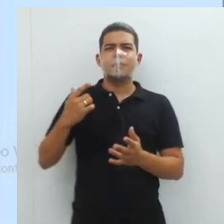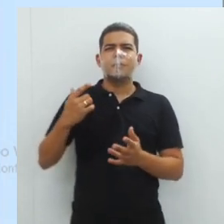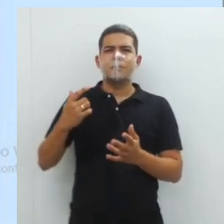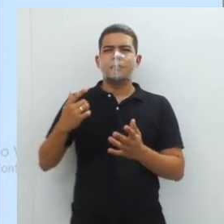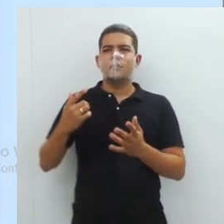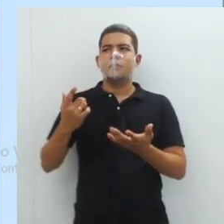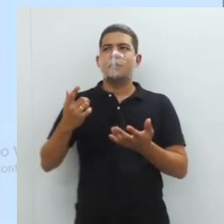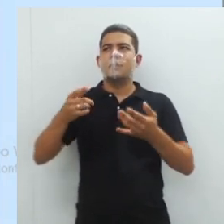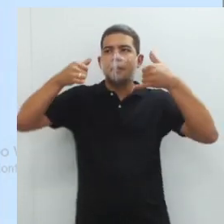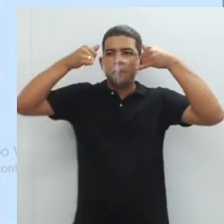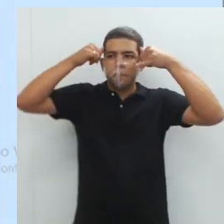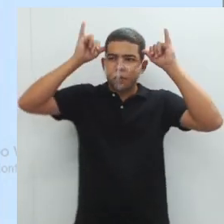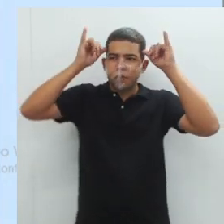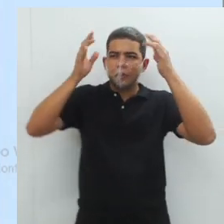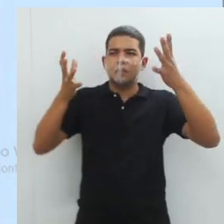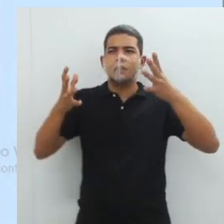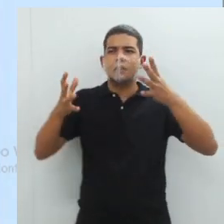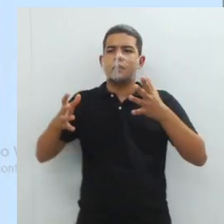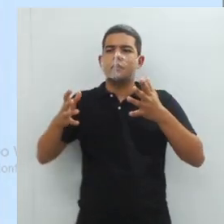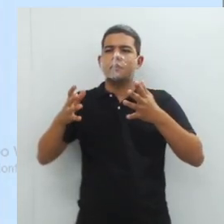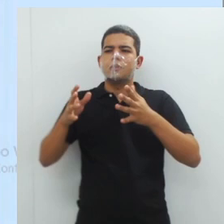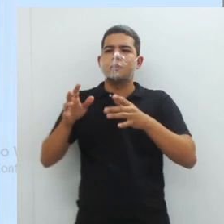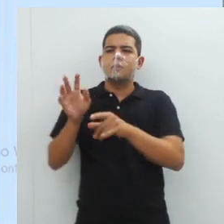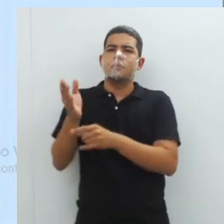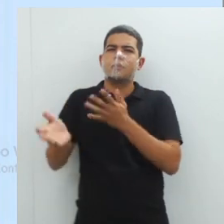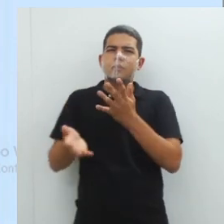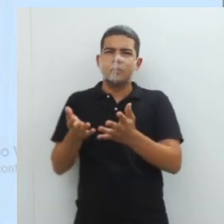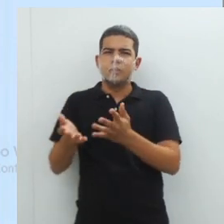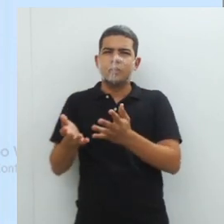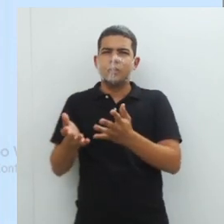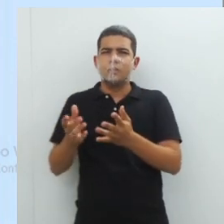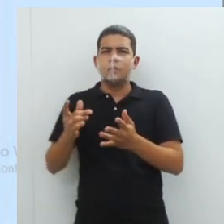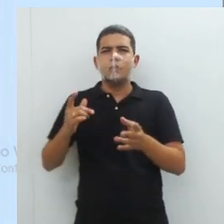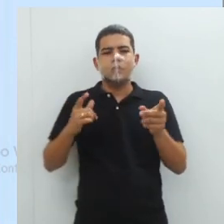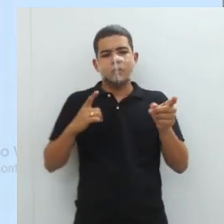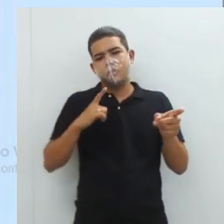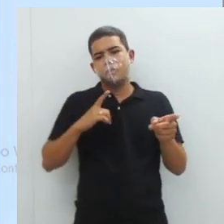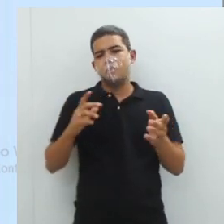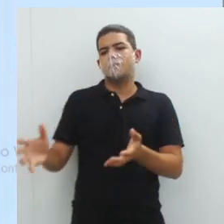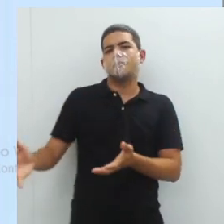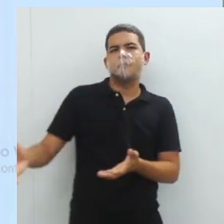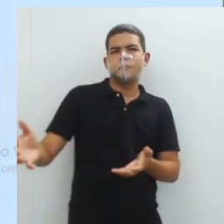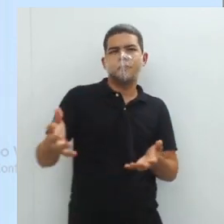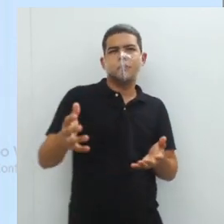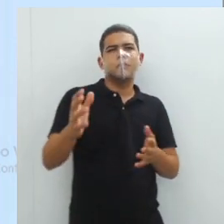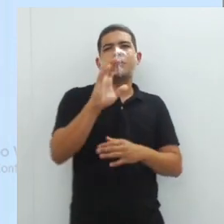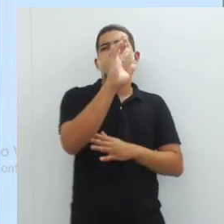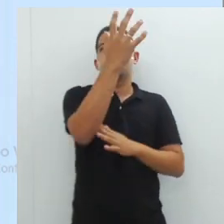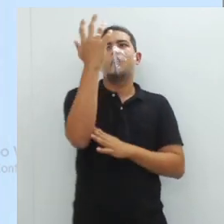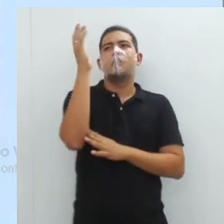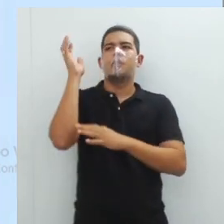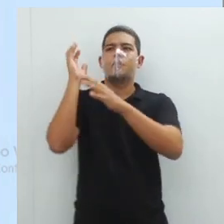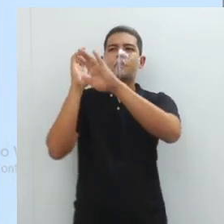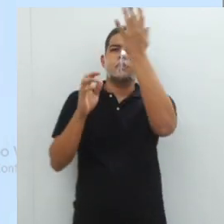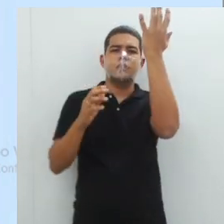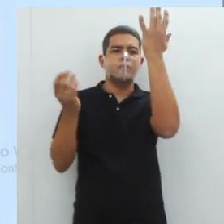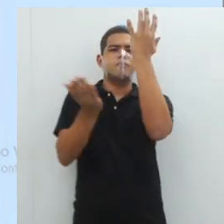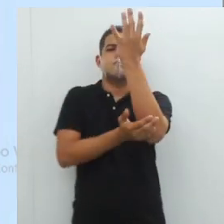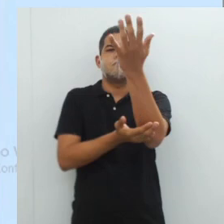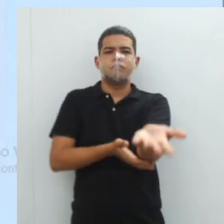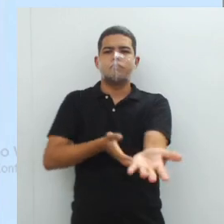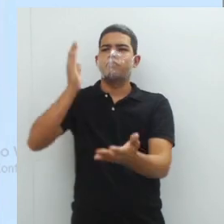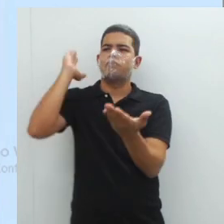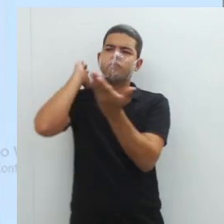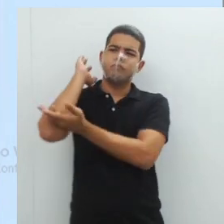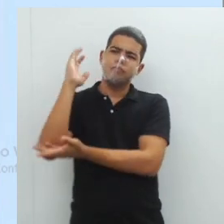criar gado, mas eu não tenho espaço para isso. A vegetação caatinga é ruim para criar gado. Então, desmato e investo